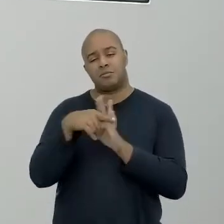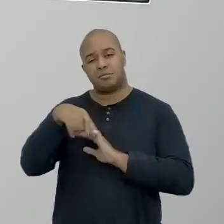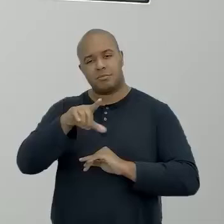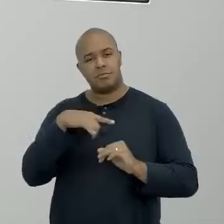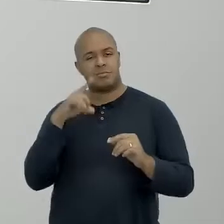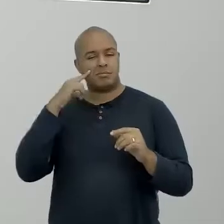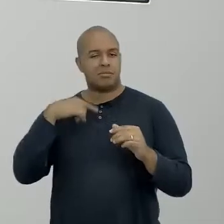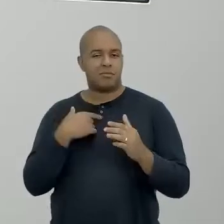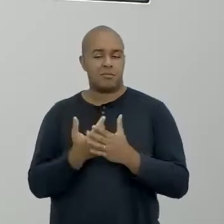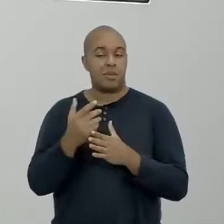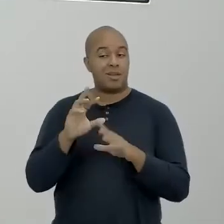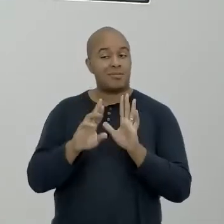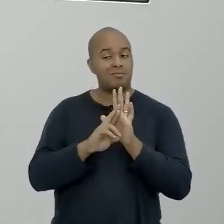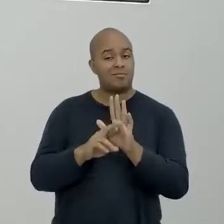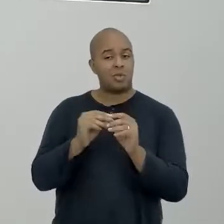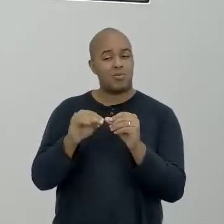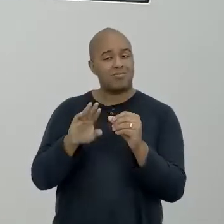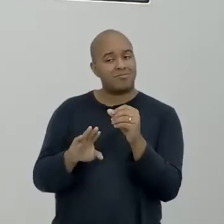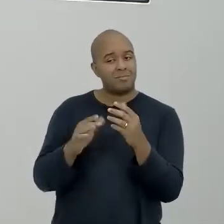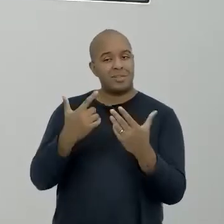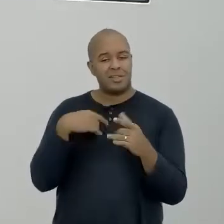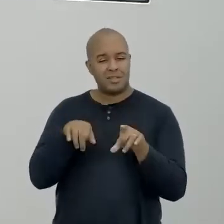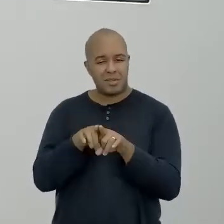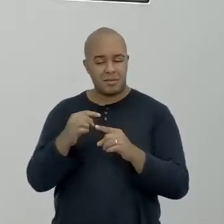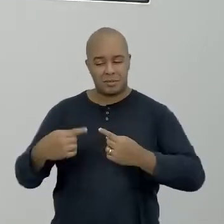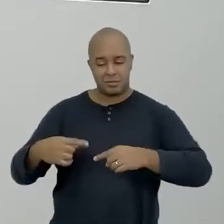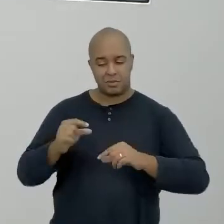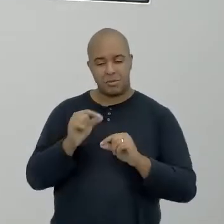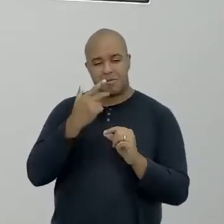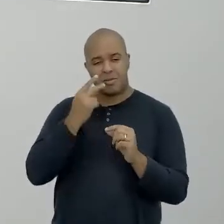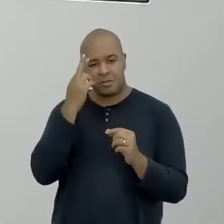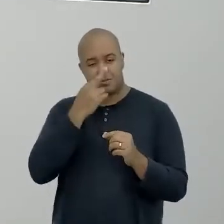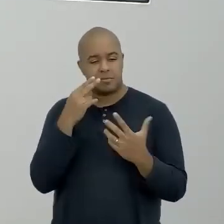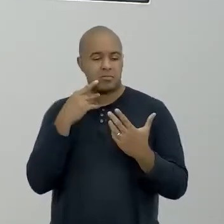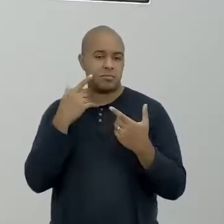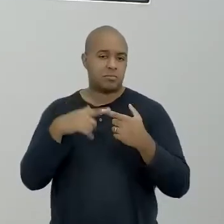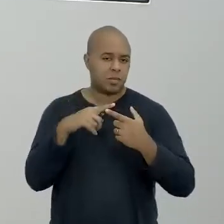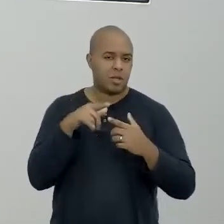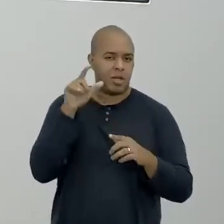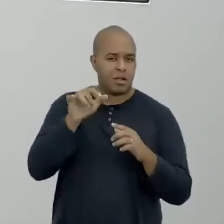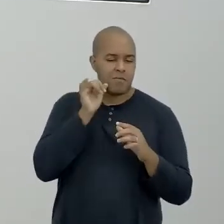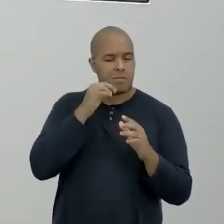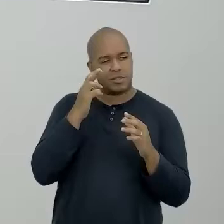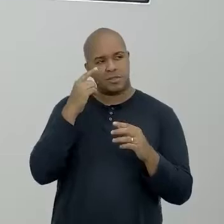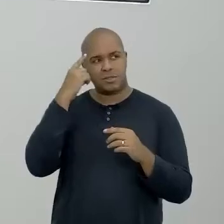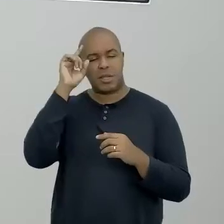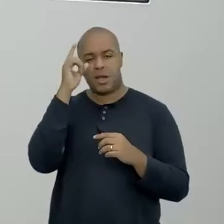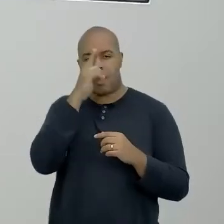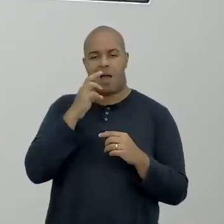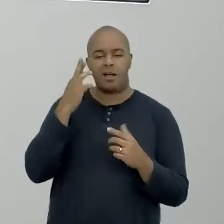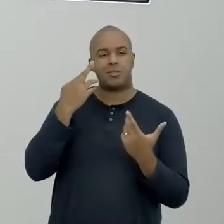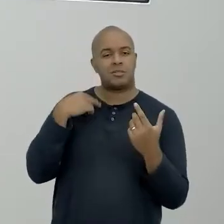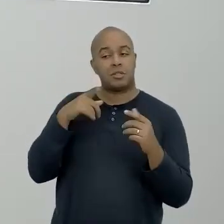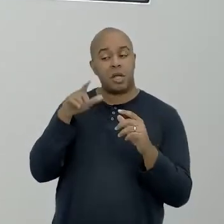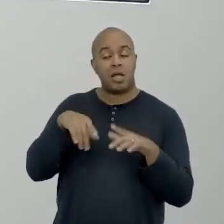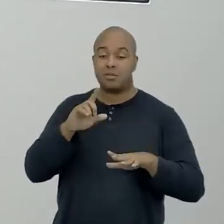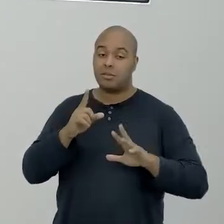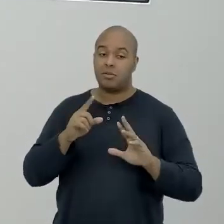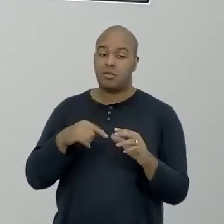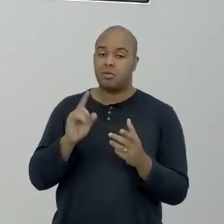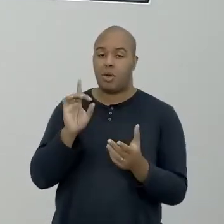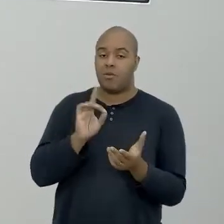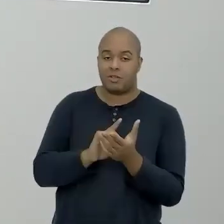são subrepresentadas. E também para discutir essa ideia de raça, né? Porque essa ideia de raça, ela não é